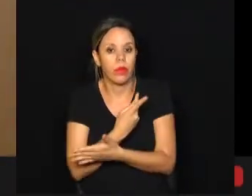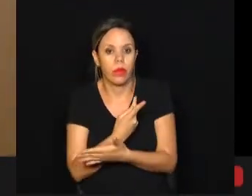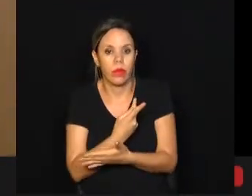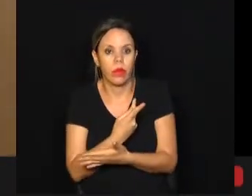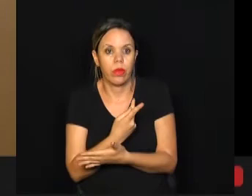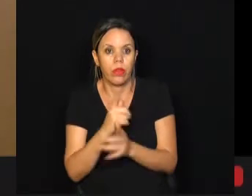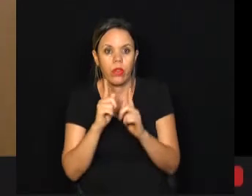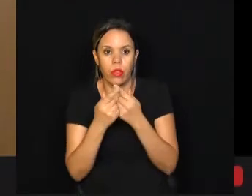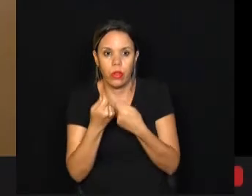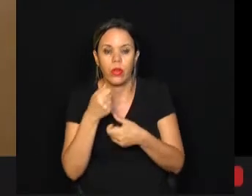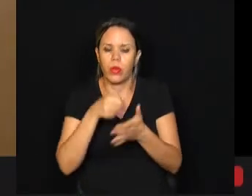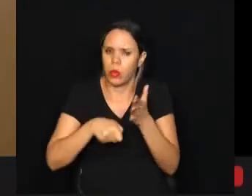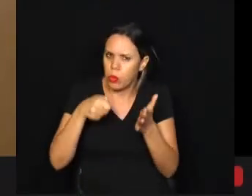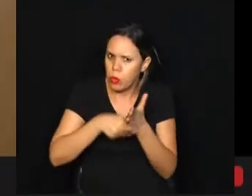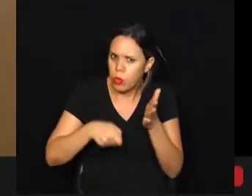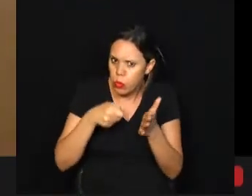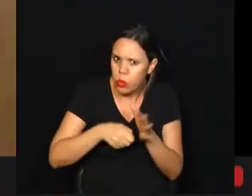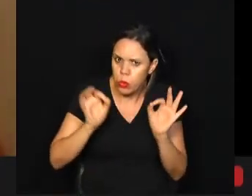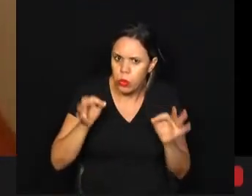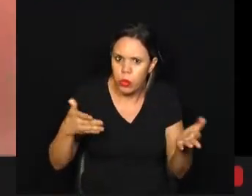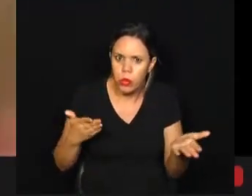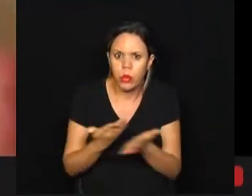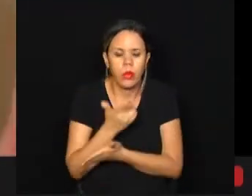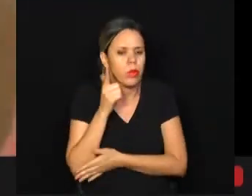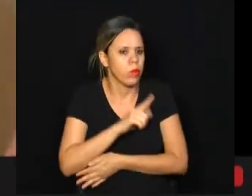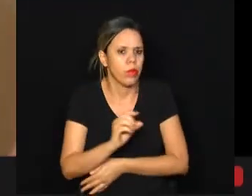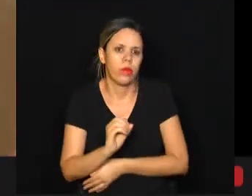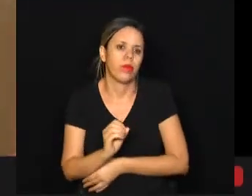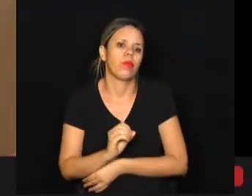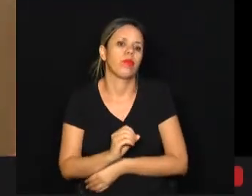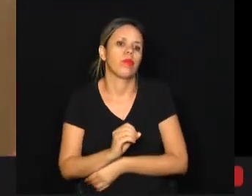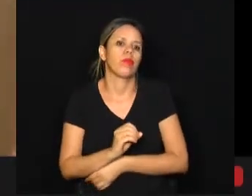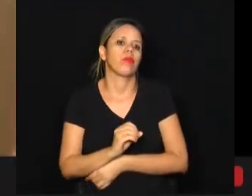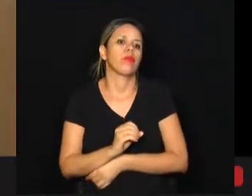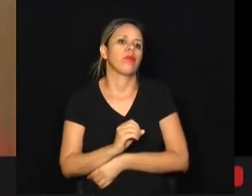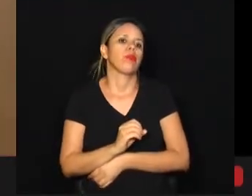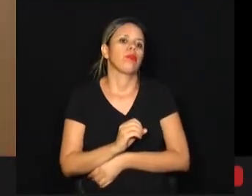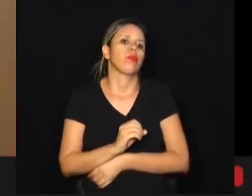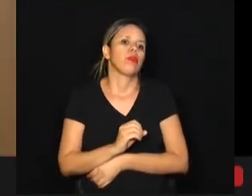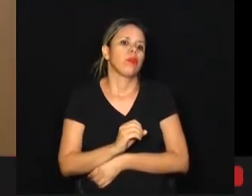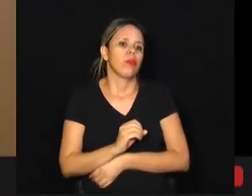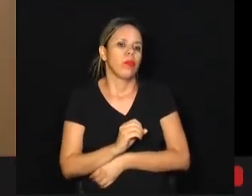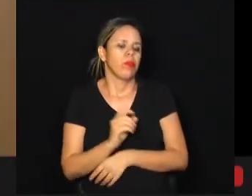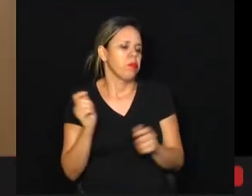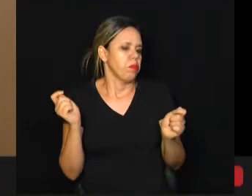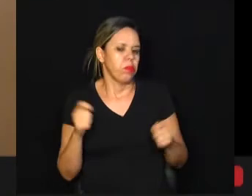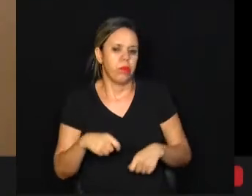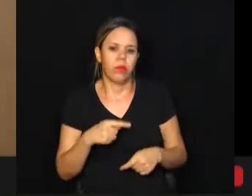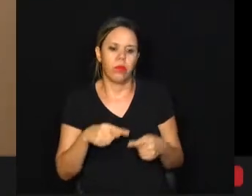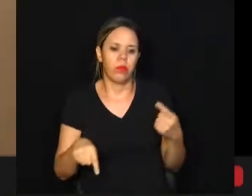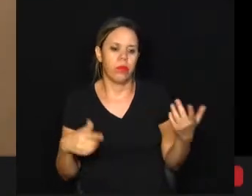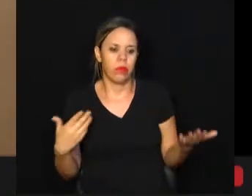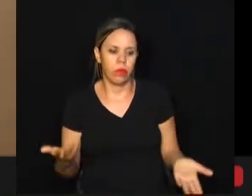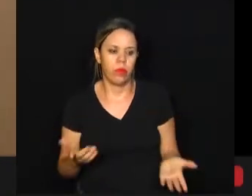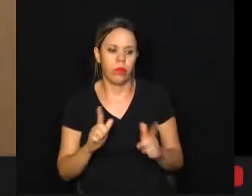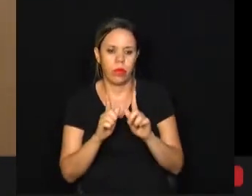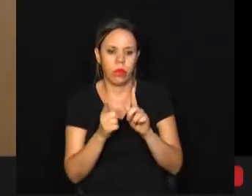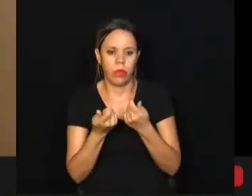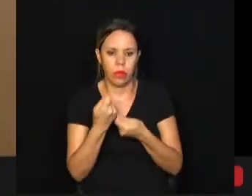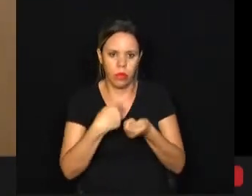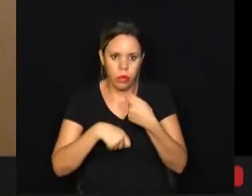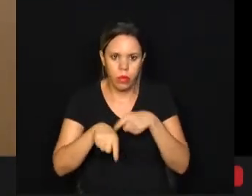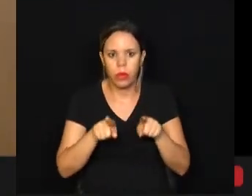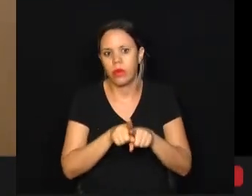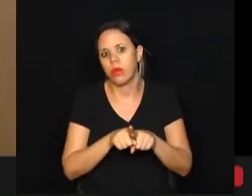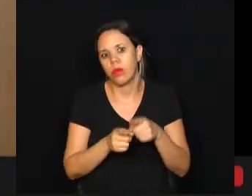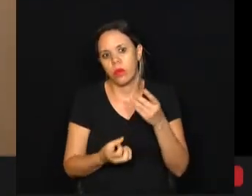ali para lutar para que dê certo. Pode não conseguir, pode não ser possível. Então, a gestão, ela